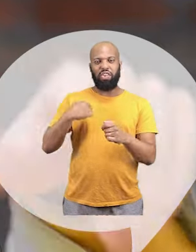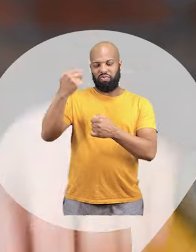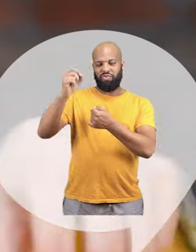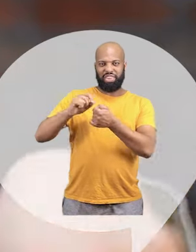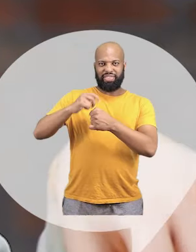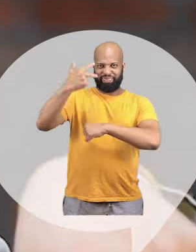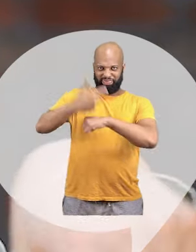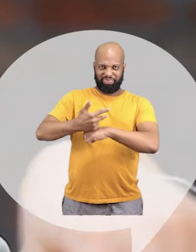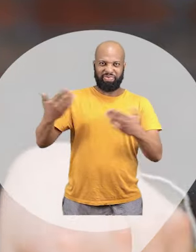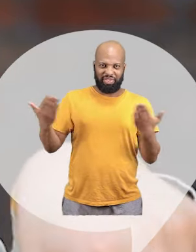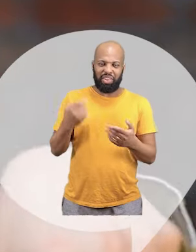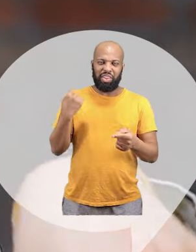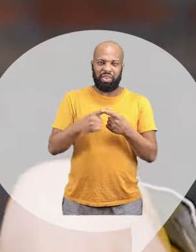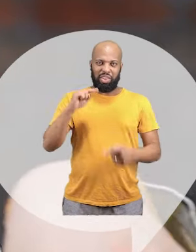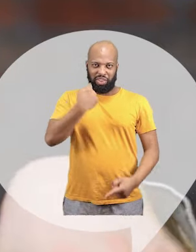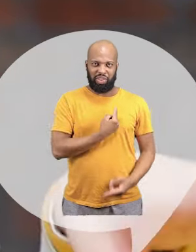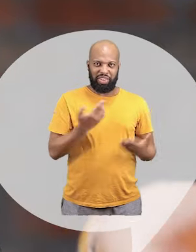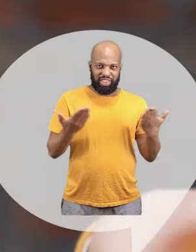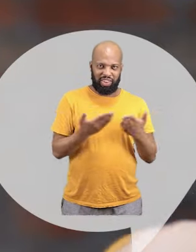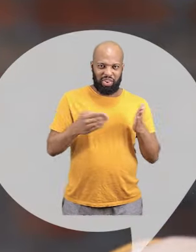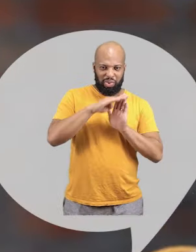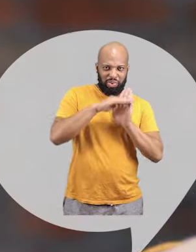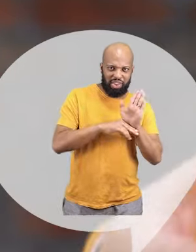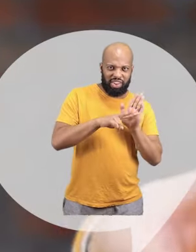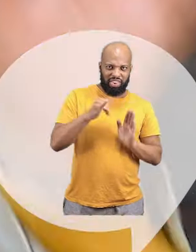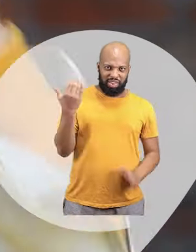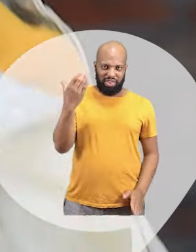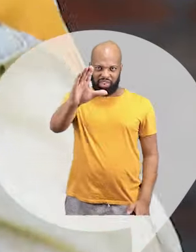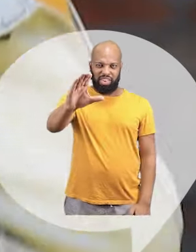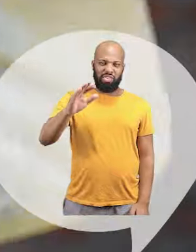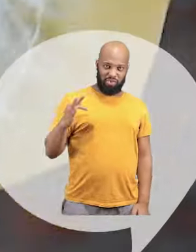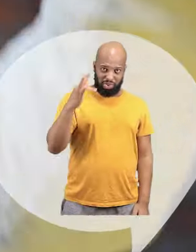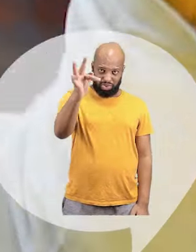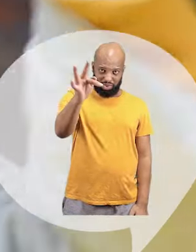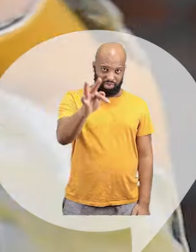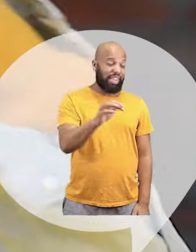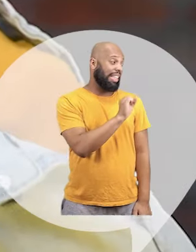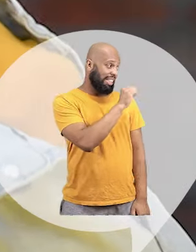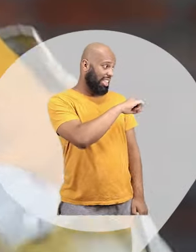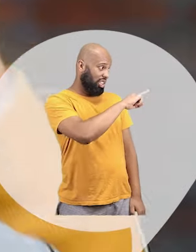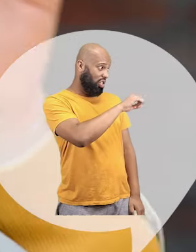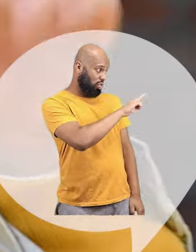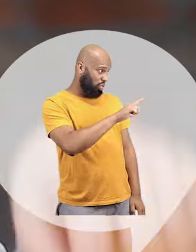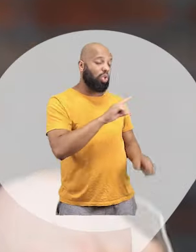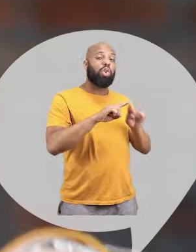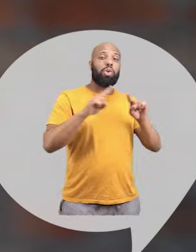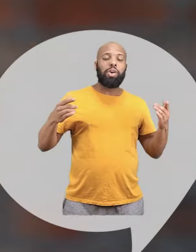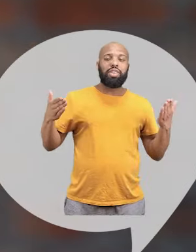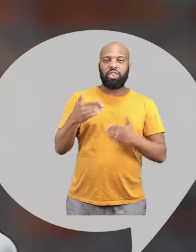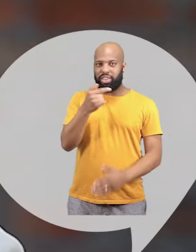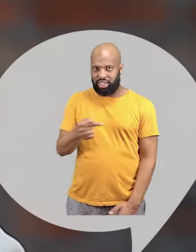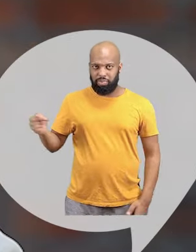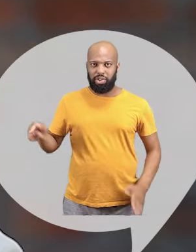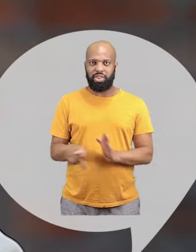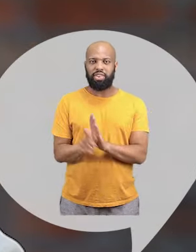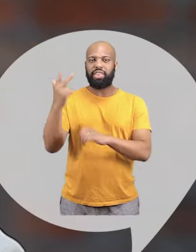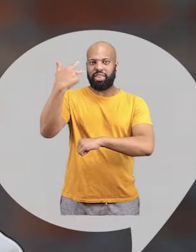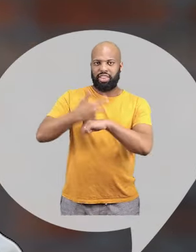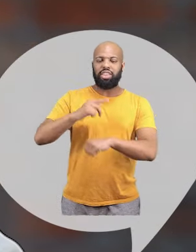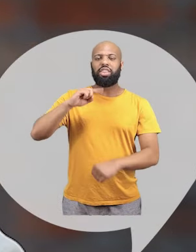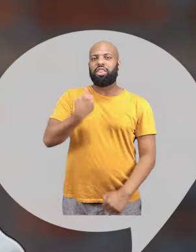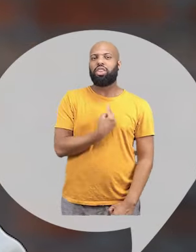ir na semana da gravação é que essa agora a gente tá esse programa vai lançar lá pra frente né mas na semana dessa gravação eu tive